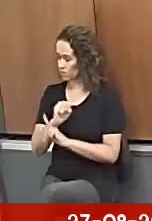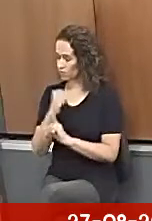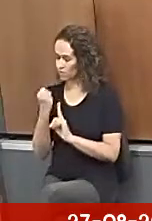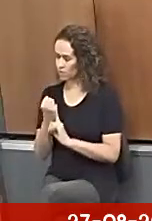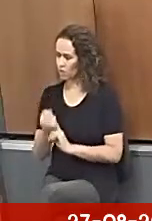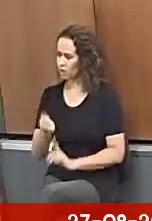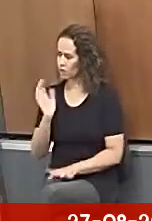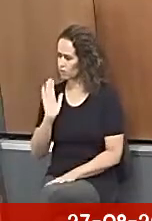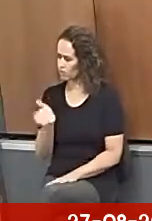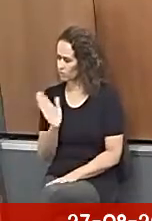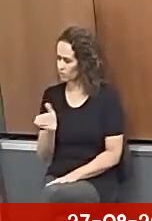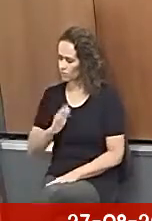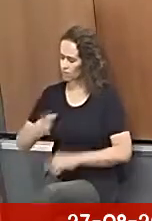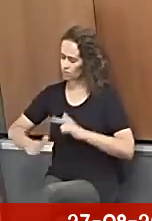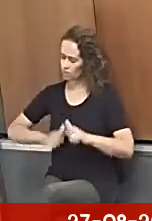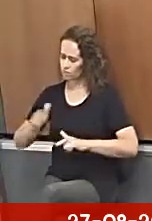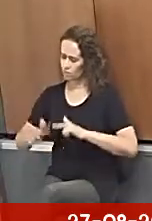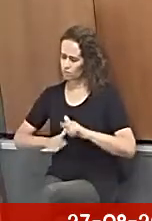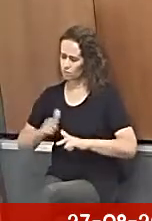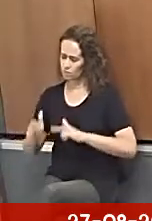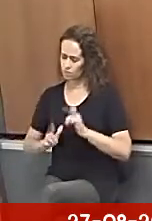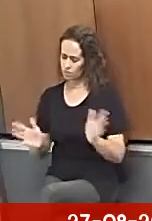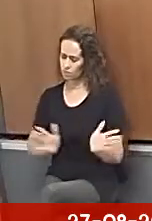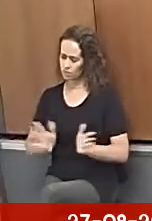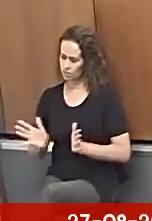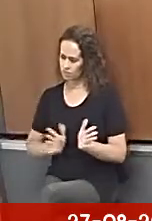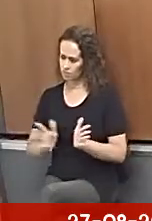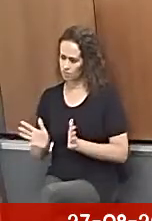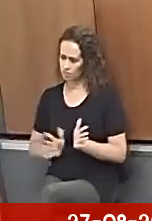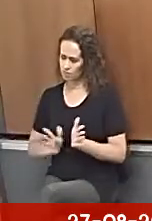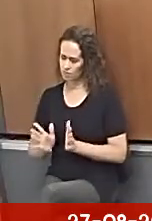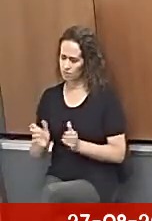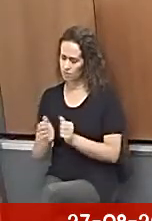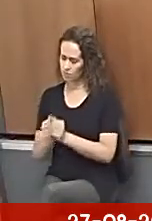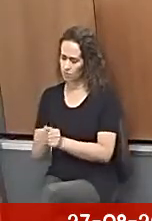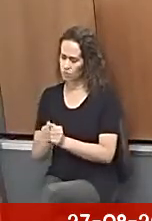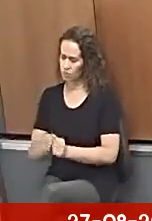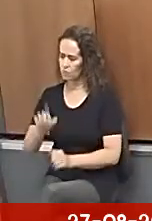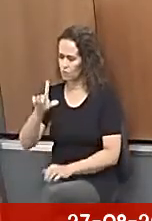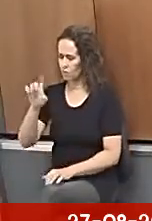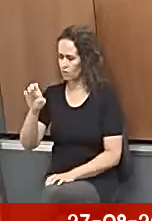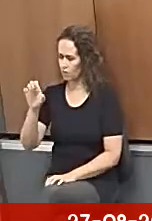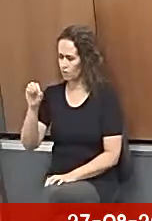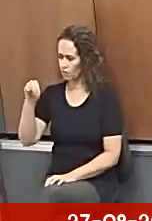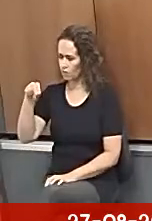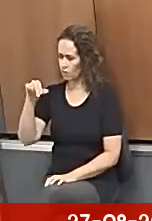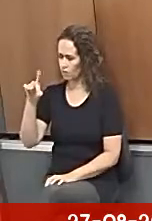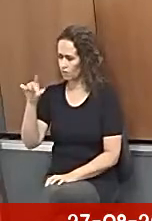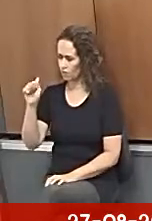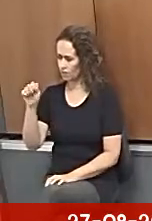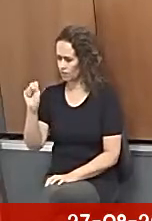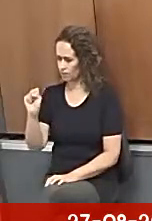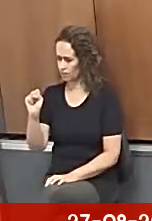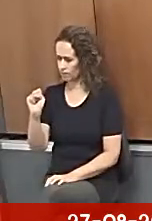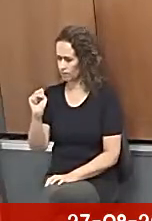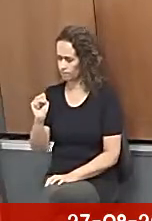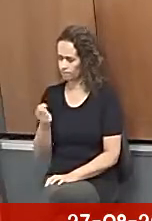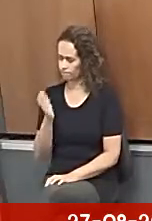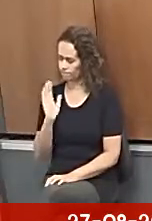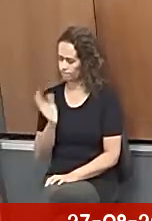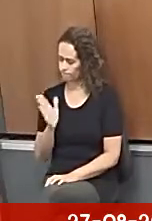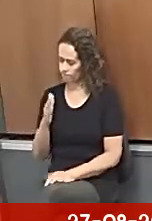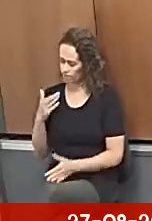trabalhando essa questão da acessibilidade com leônidas bisneto recentemente eu realizei